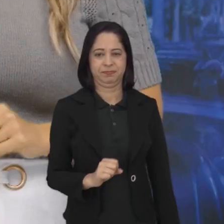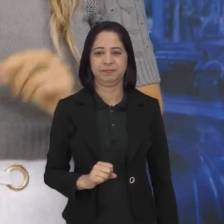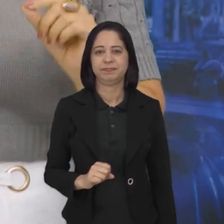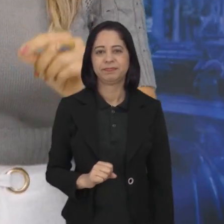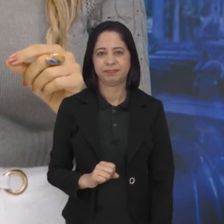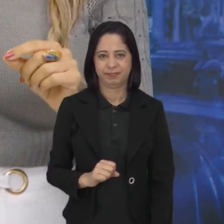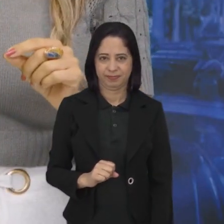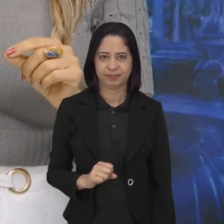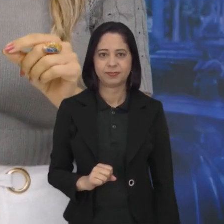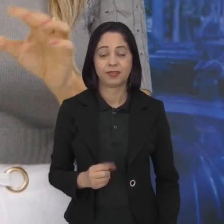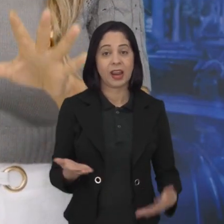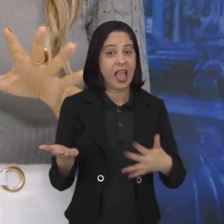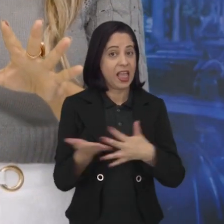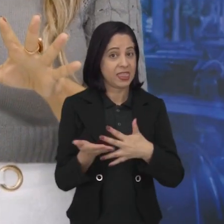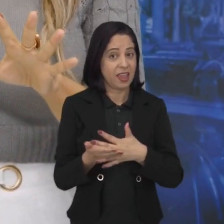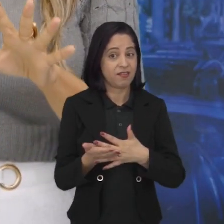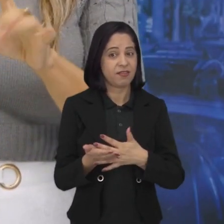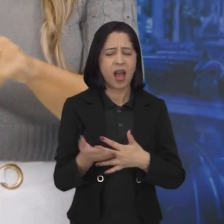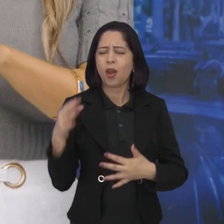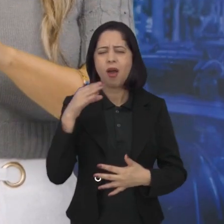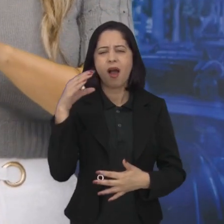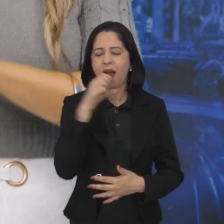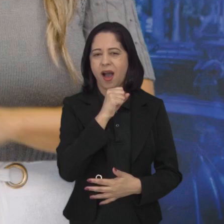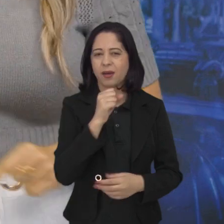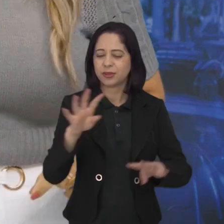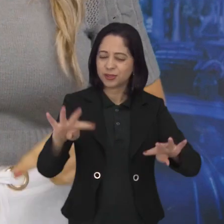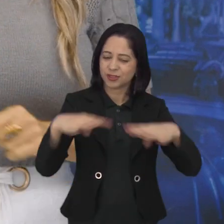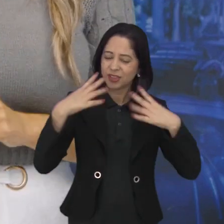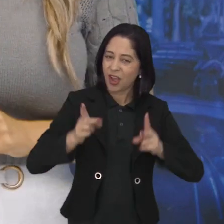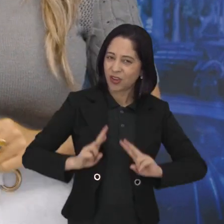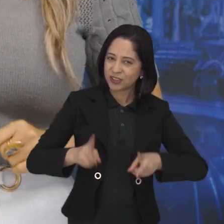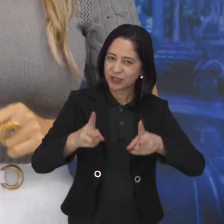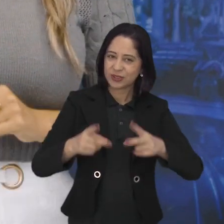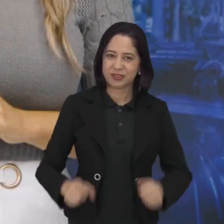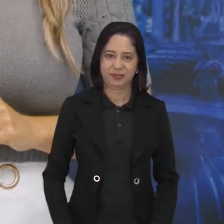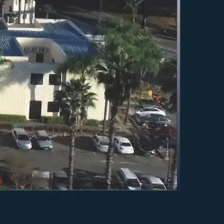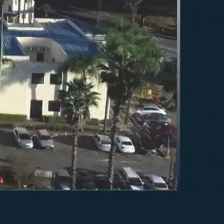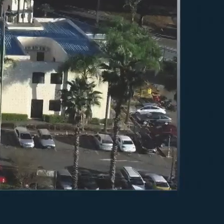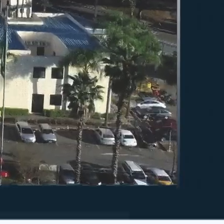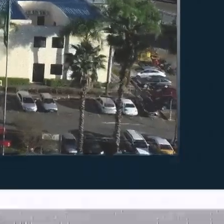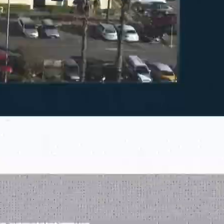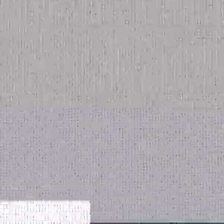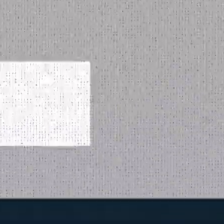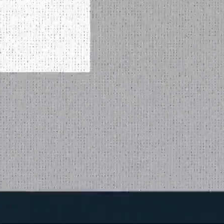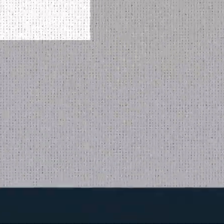isso. A gente faz agora um intervalo, mas é rapidinho. Fica por aí que voltamos já.